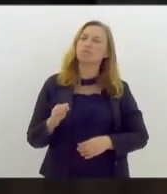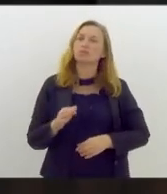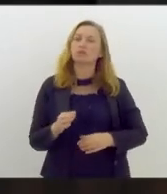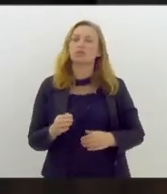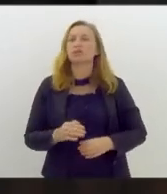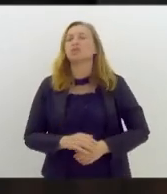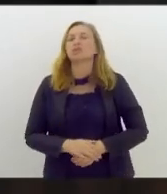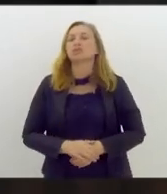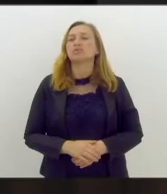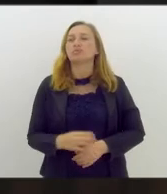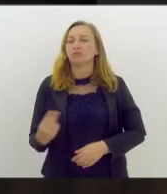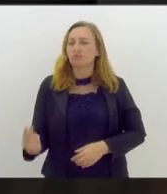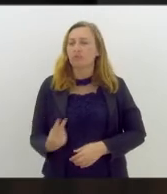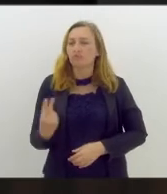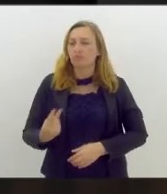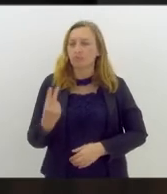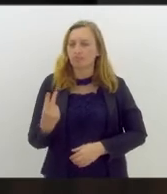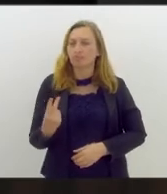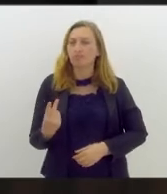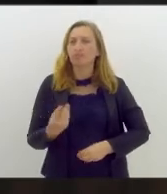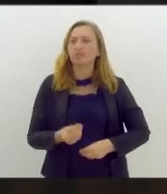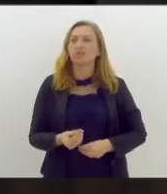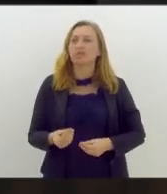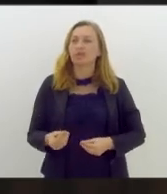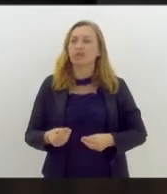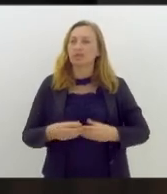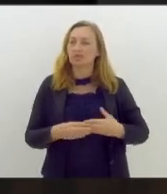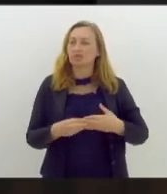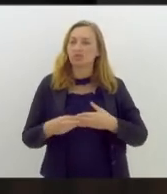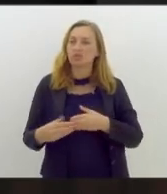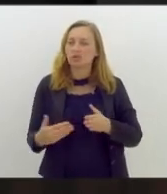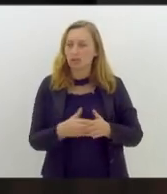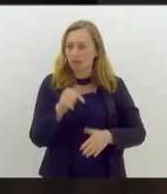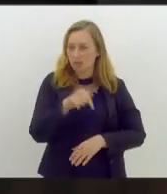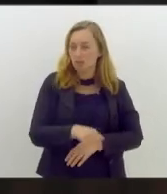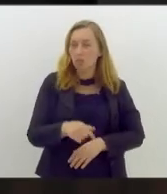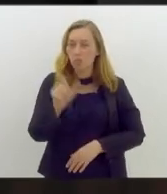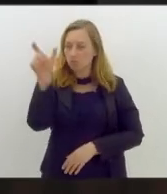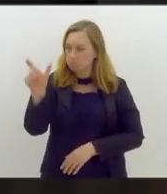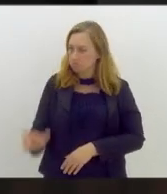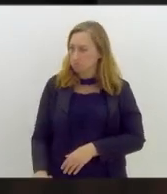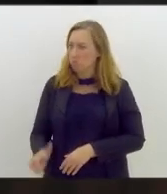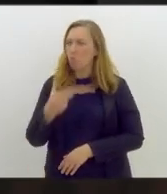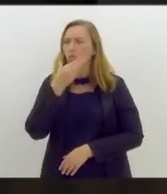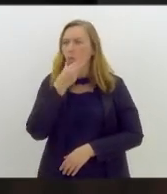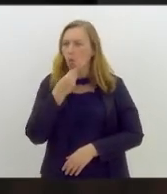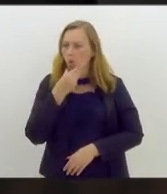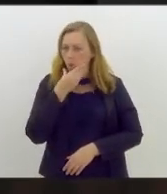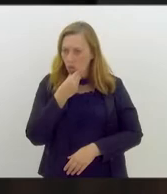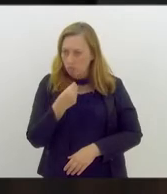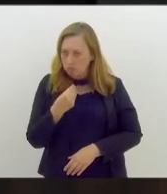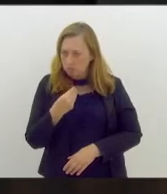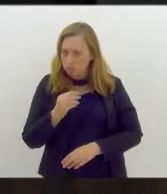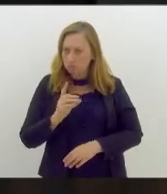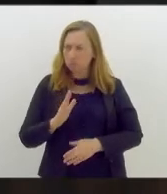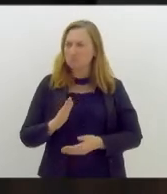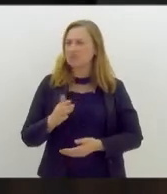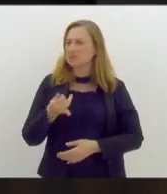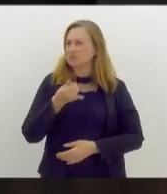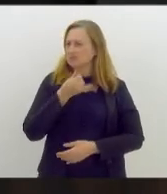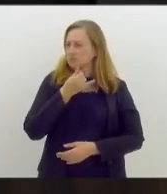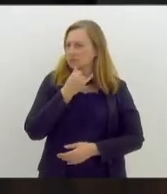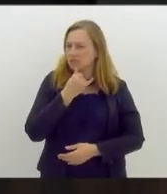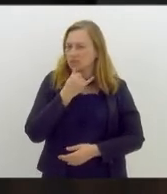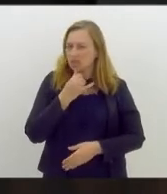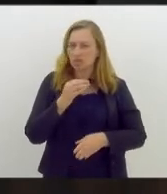princípios civilizatórios que nos trouxeram até aqui. Ele é um homem insistentemente indignado com